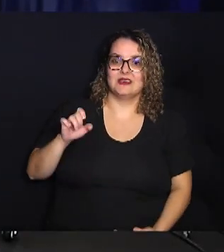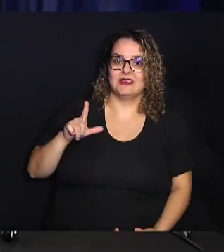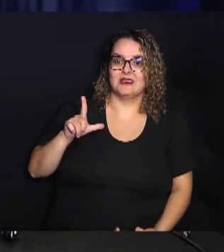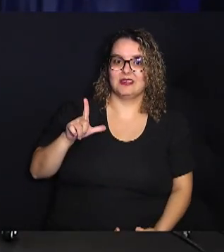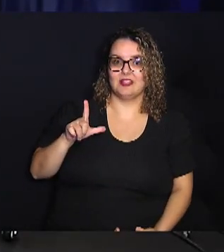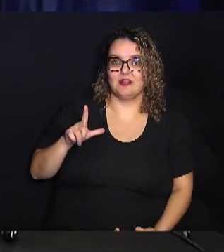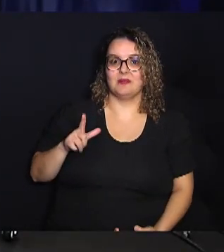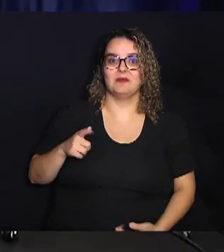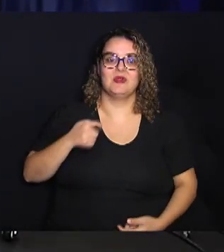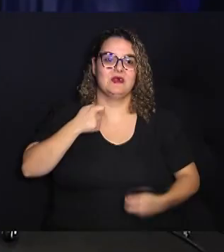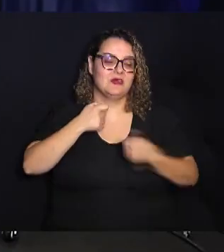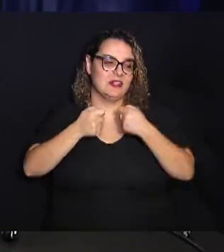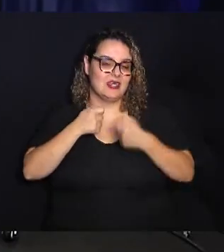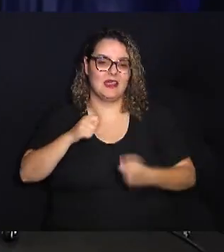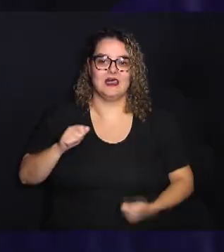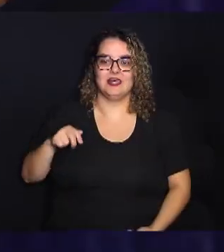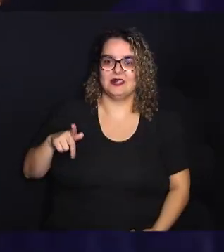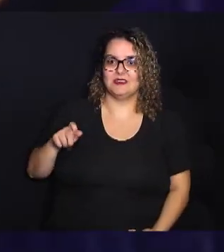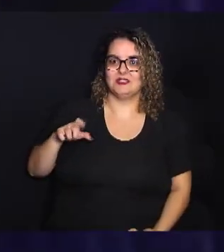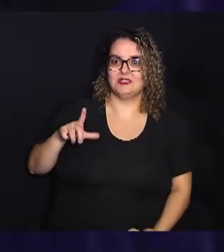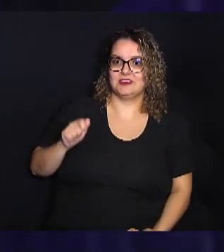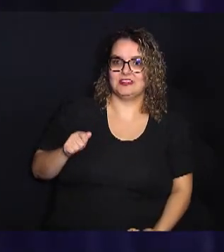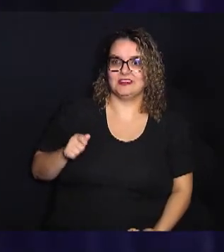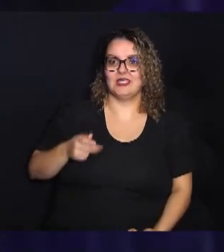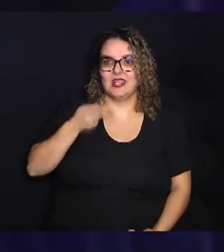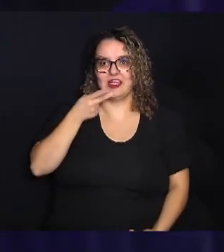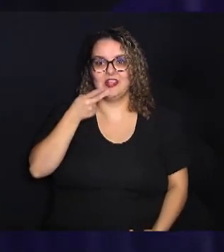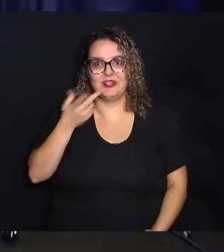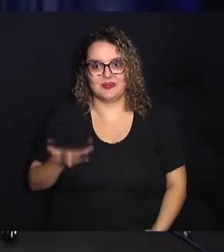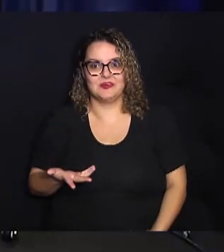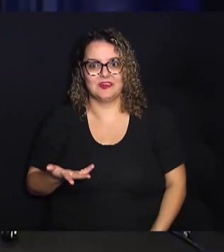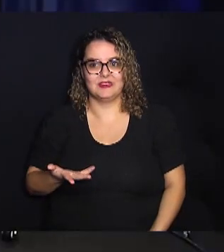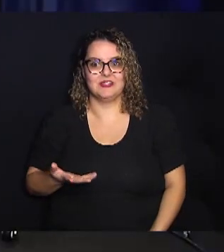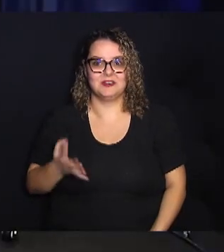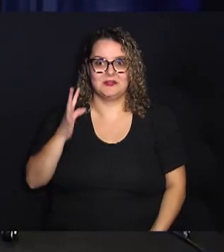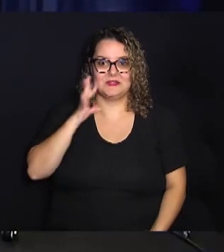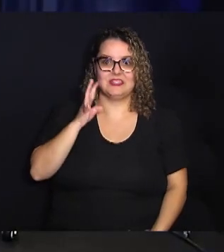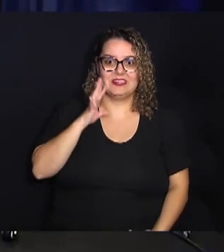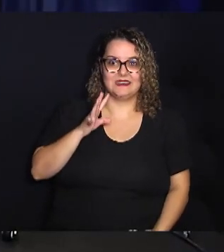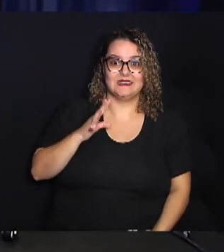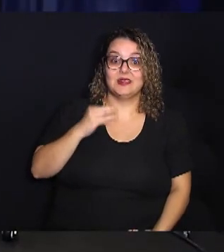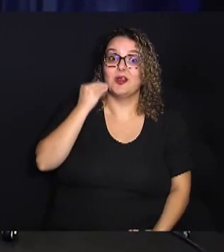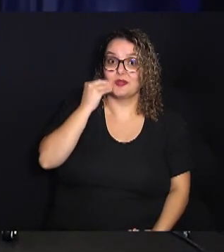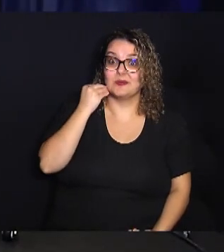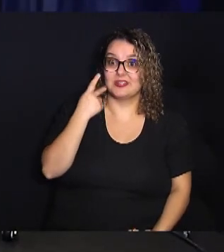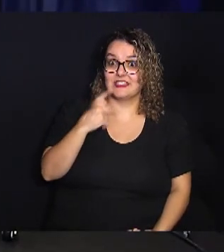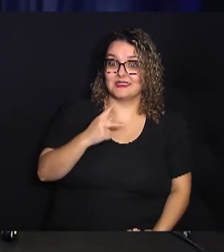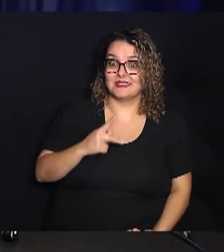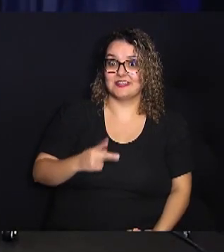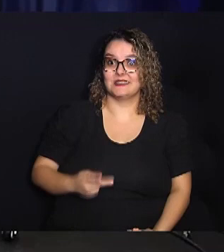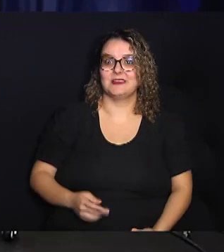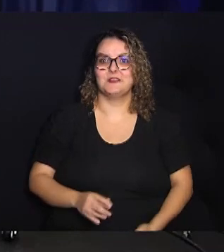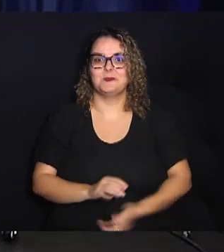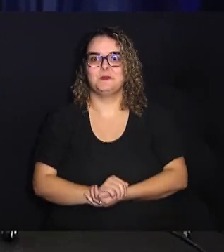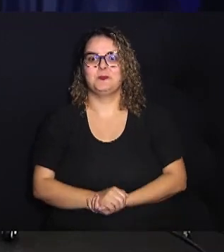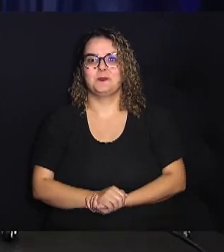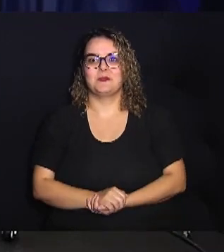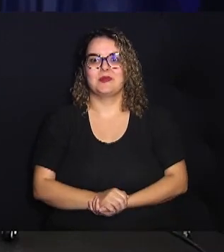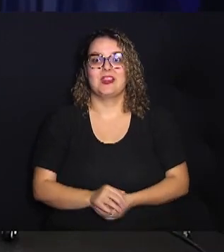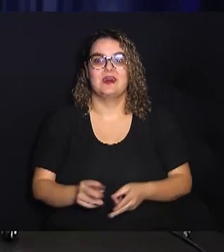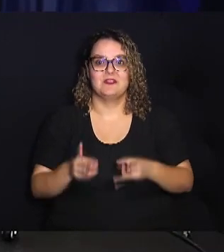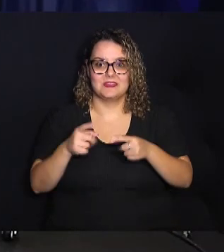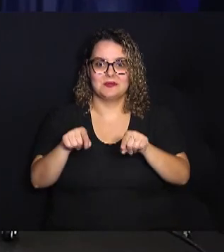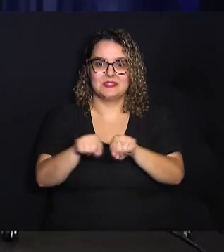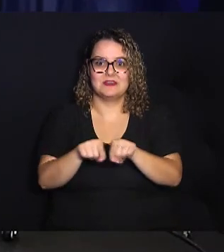entrevistou, então, a Ângela, e ela deu esse depoimento muito bacana sobre a experiência dela, que vocês vão perceber agora